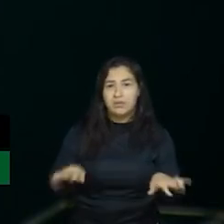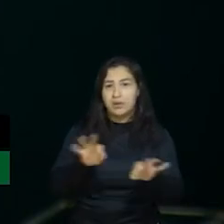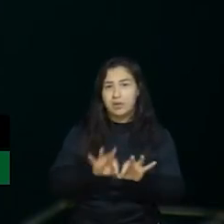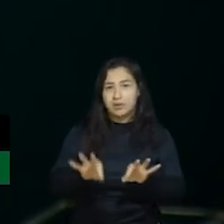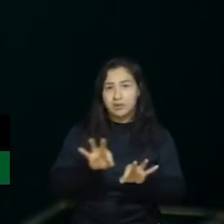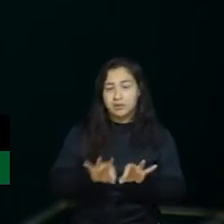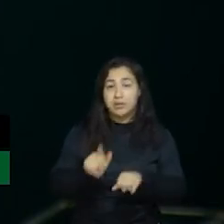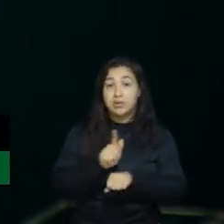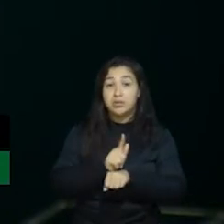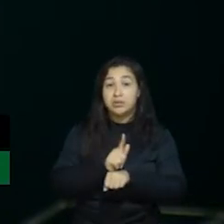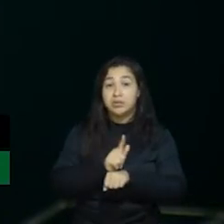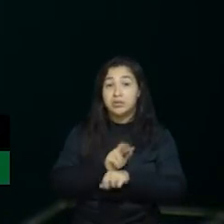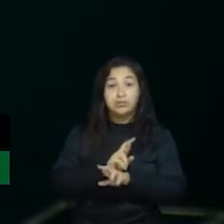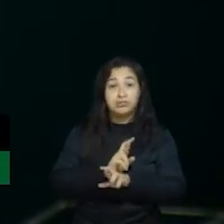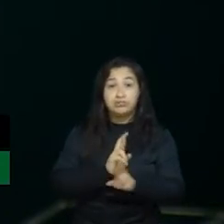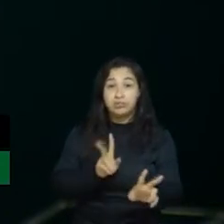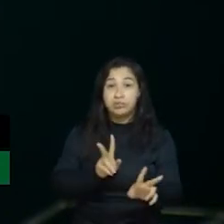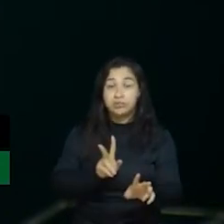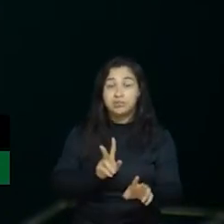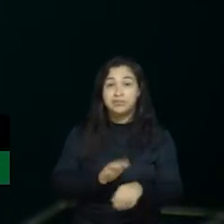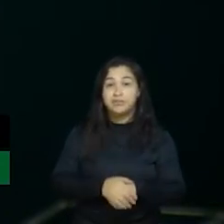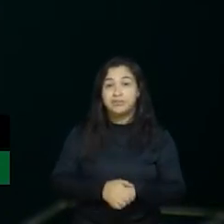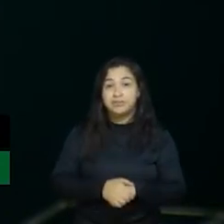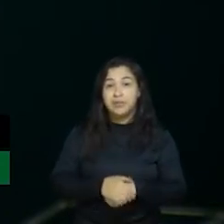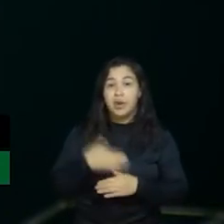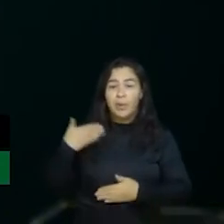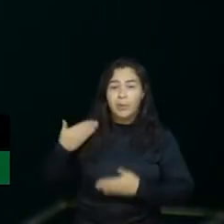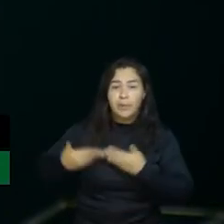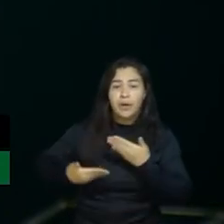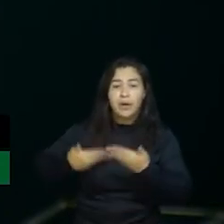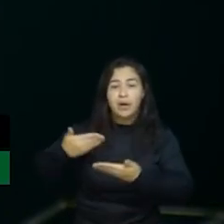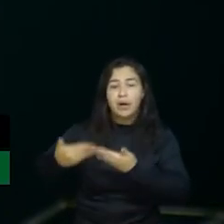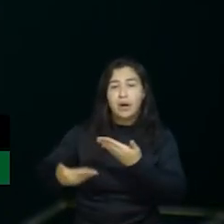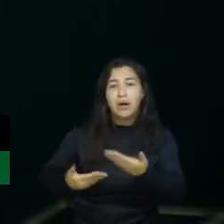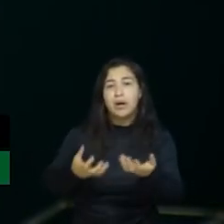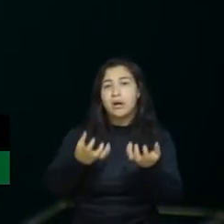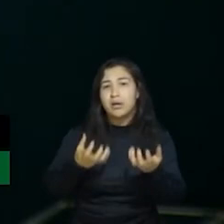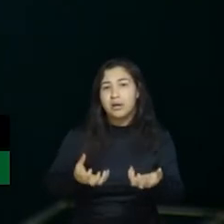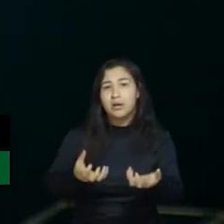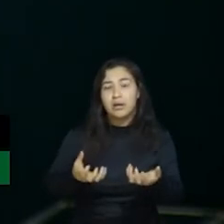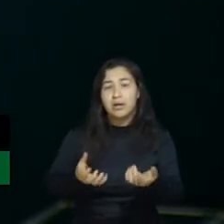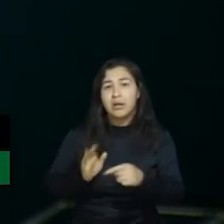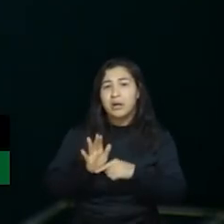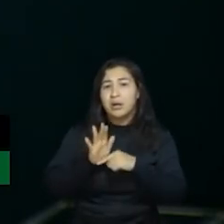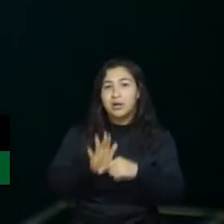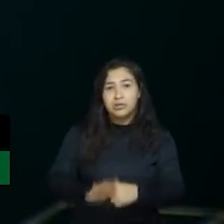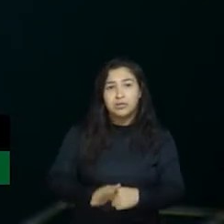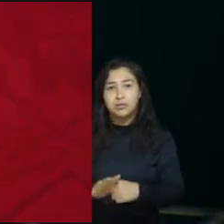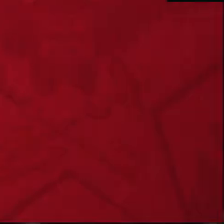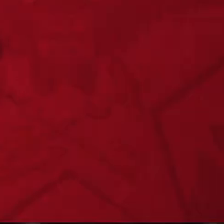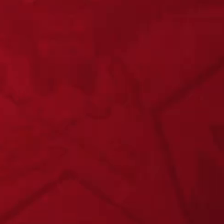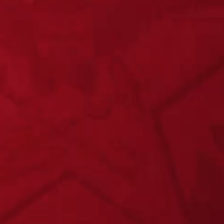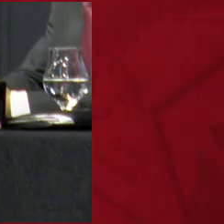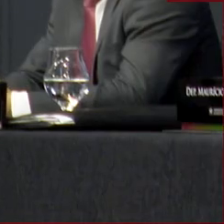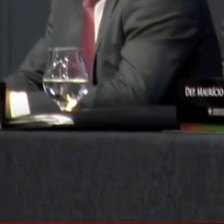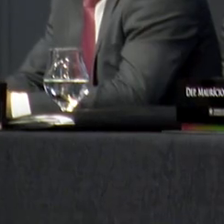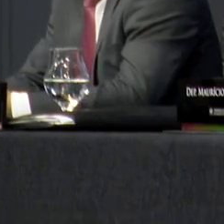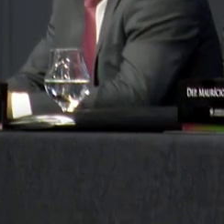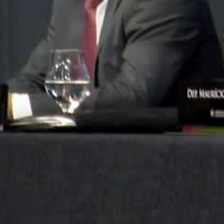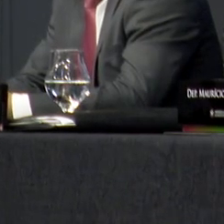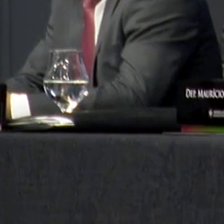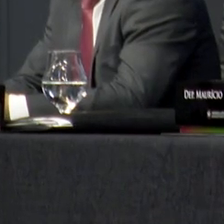gestão diferenciada, através de processos, tentando fazer o máximo com menos. Isso é muito importante.